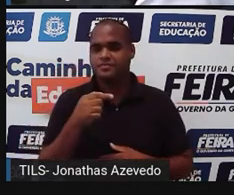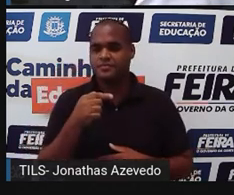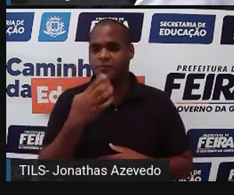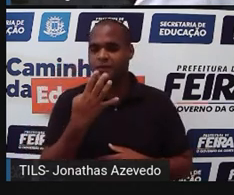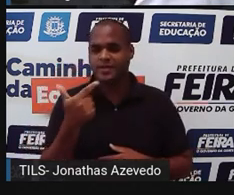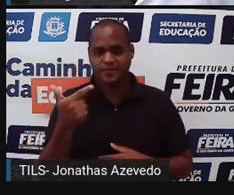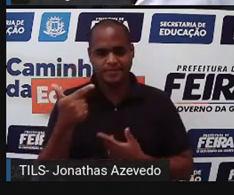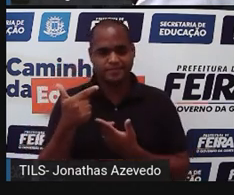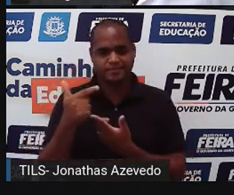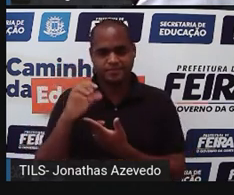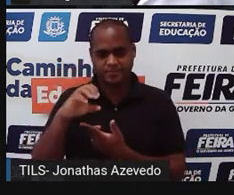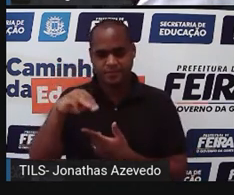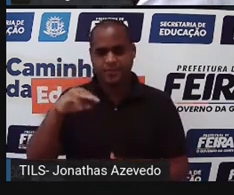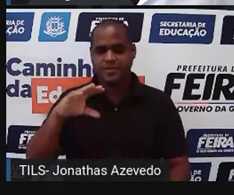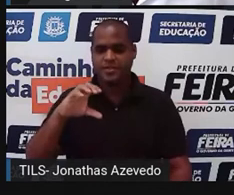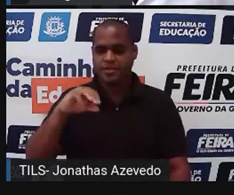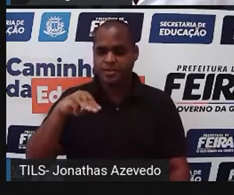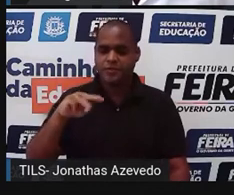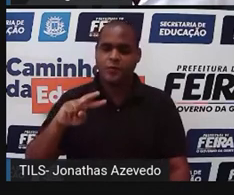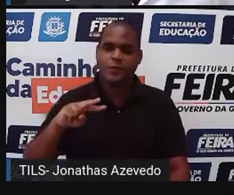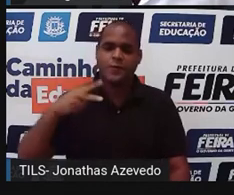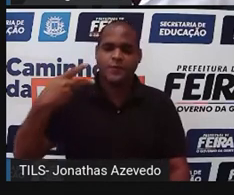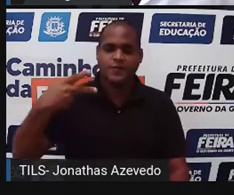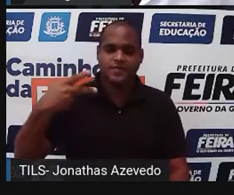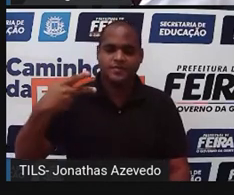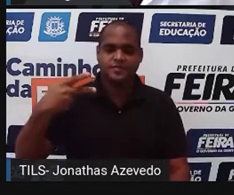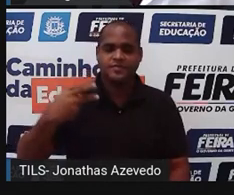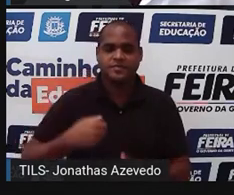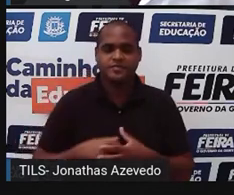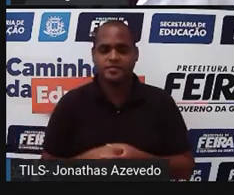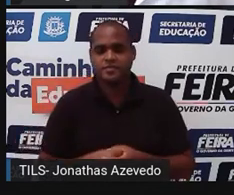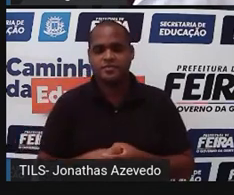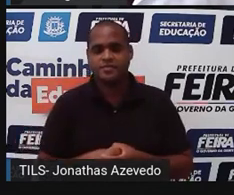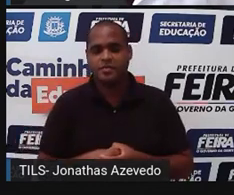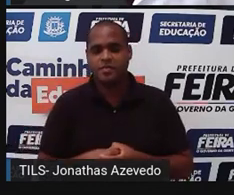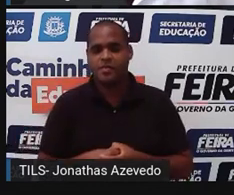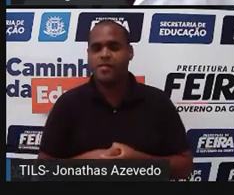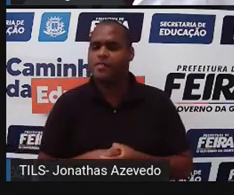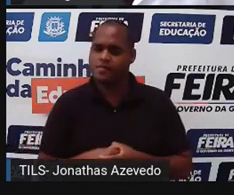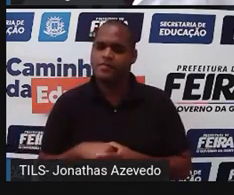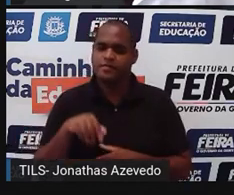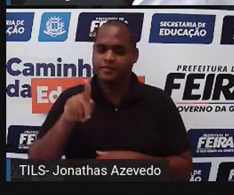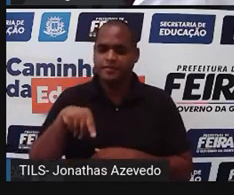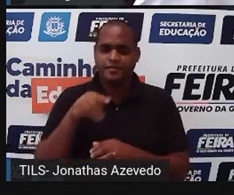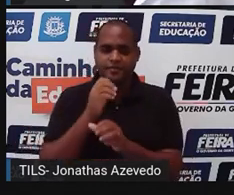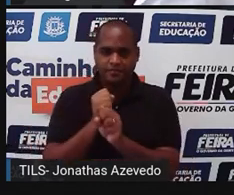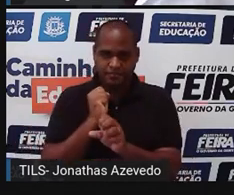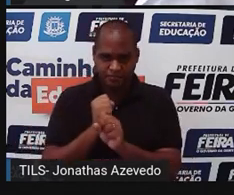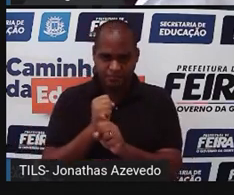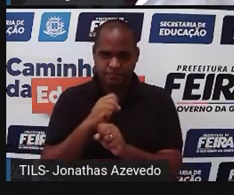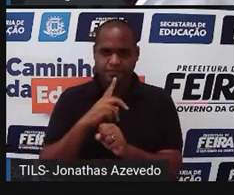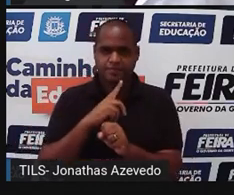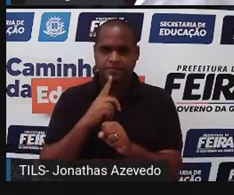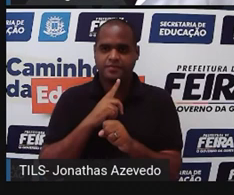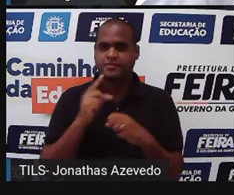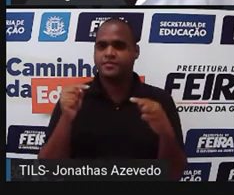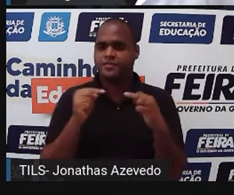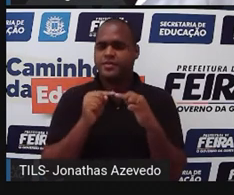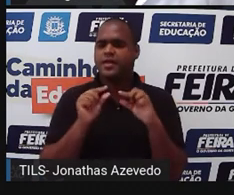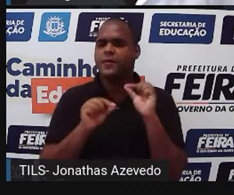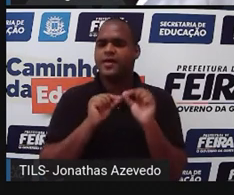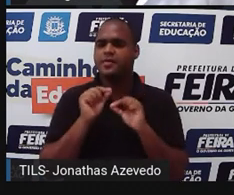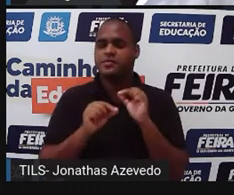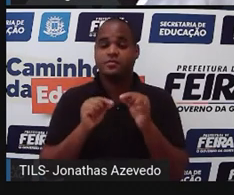42 cm ver centímetros centímetros quadrados esses 42 cm quadrados